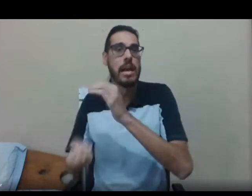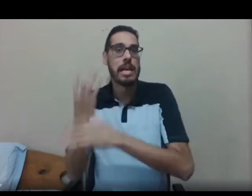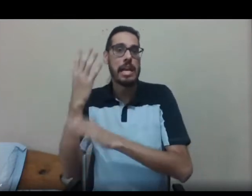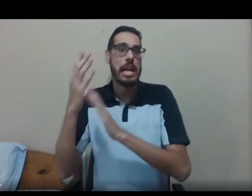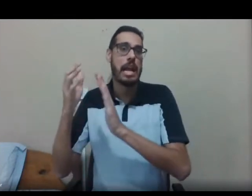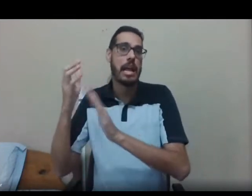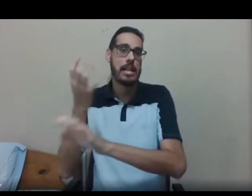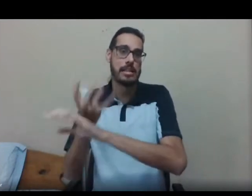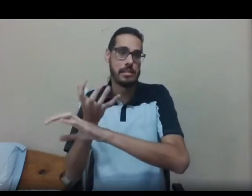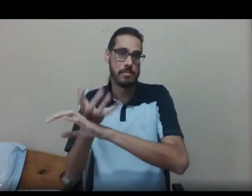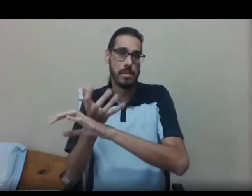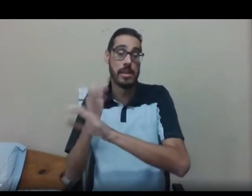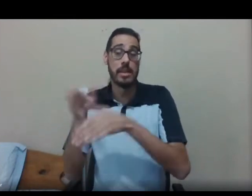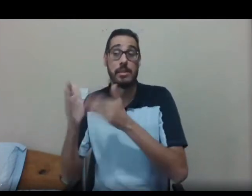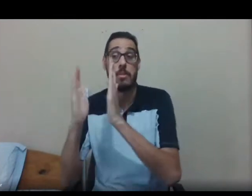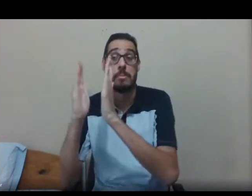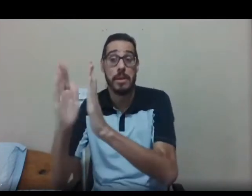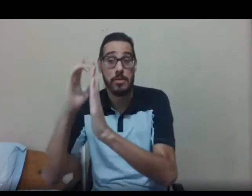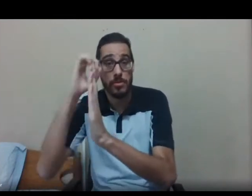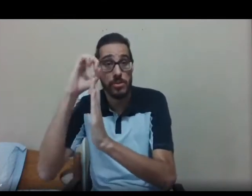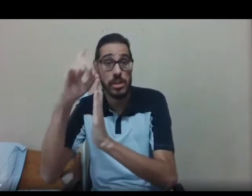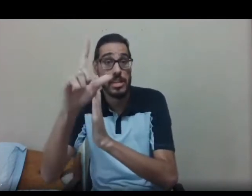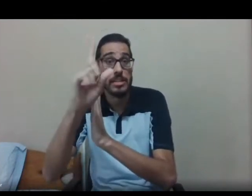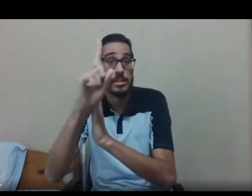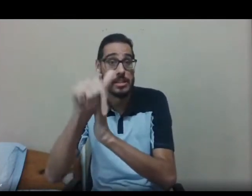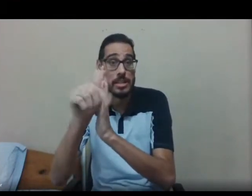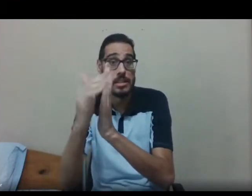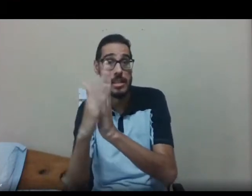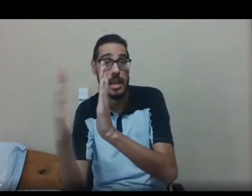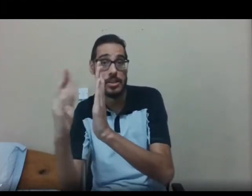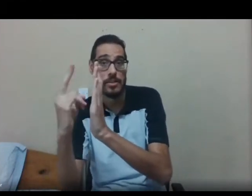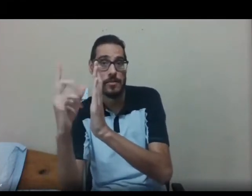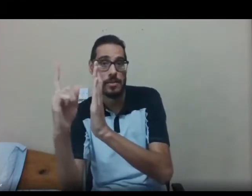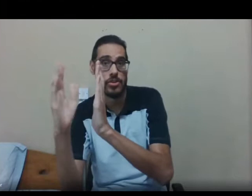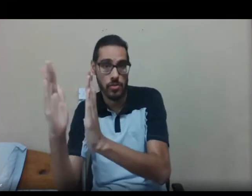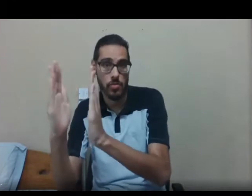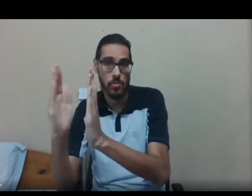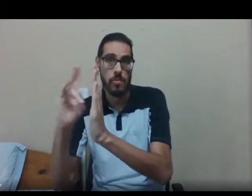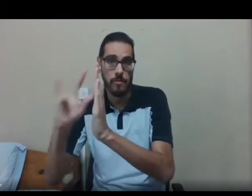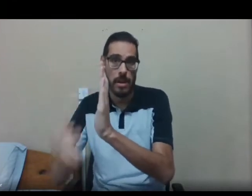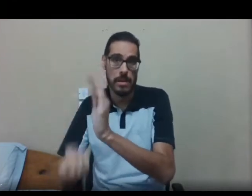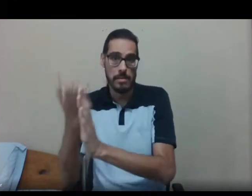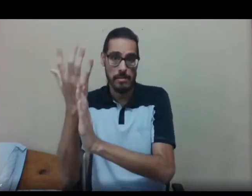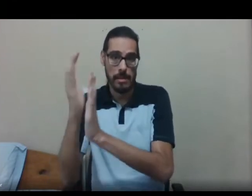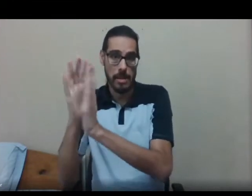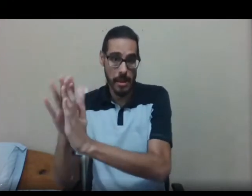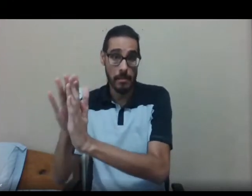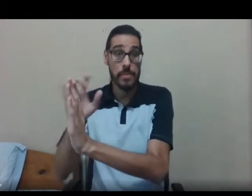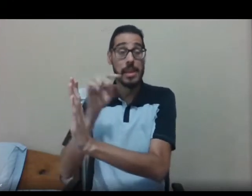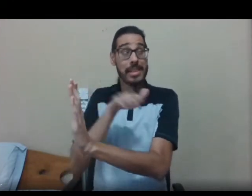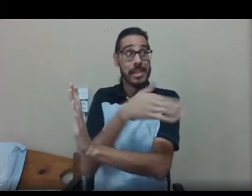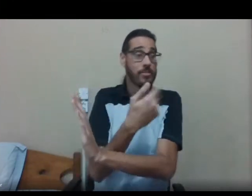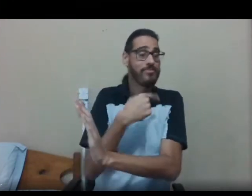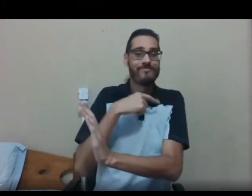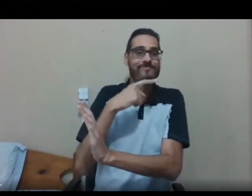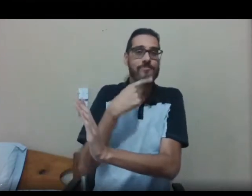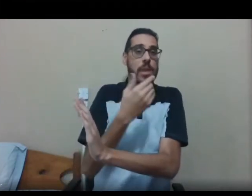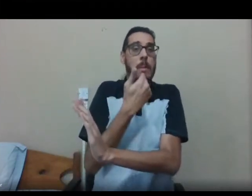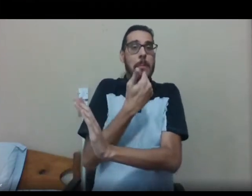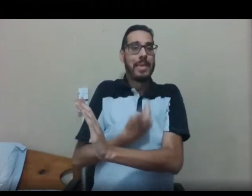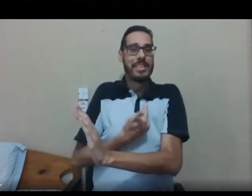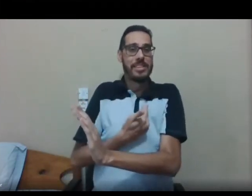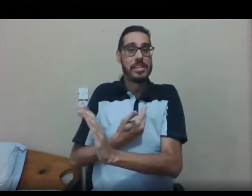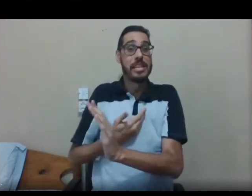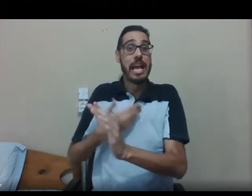de produção. Depois a gente retoma essa questão. Esther, por favor, Felipe. observe o chat. Várias pessoas estão, como